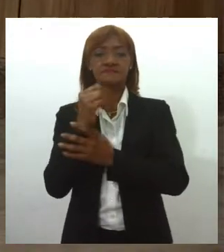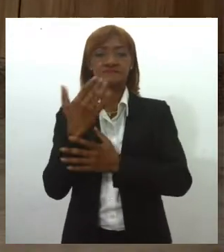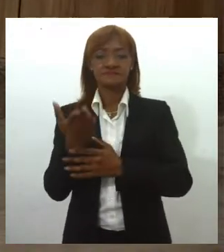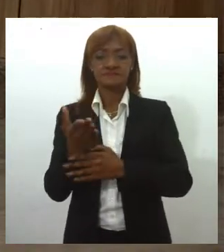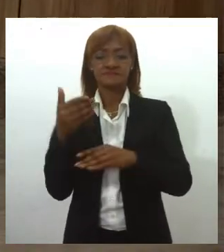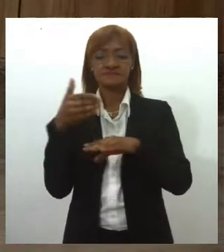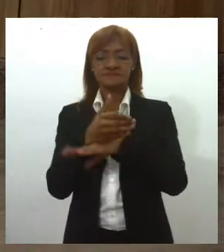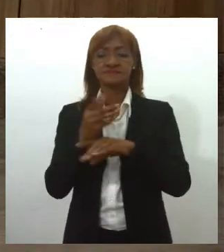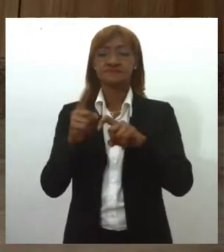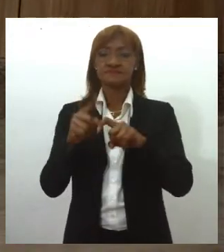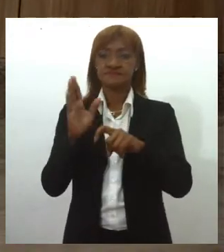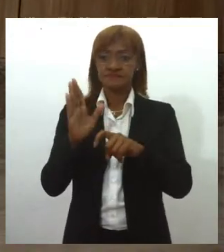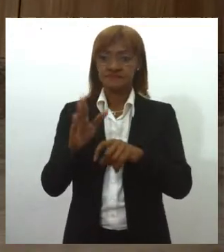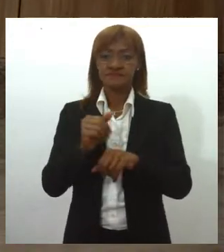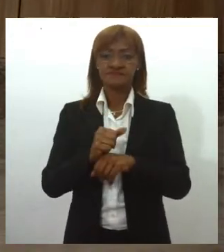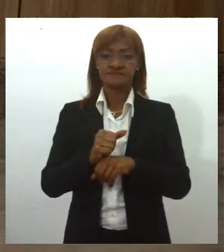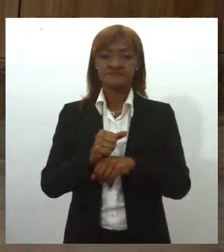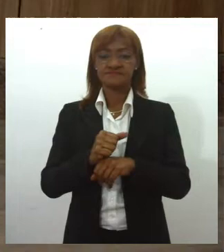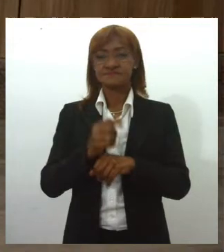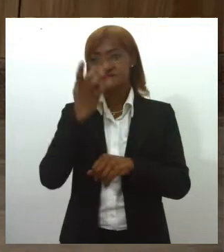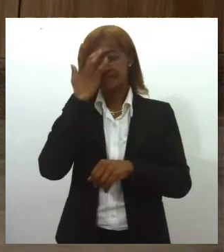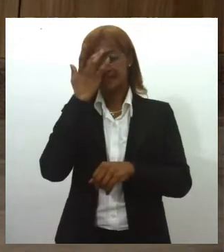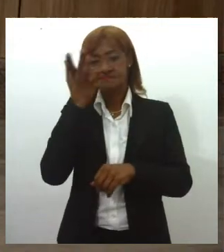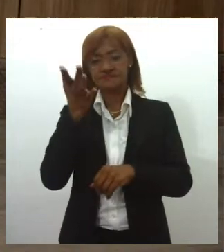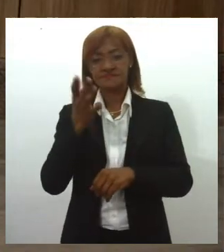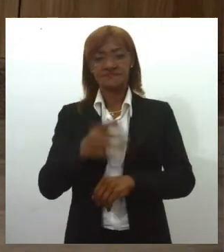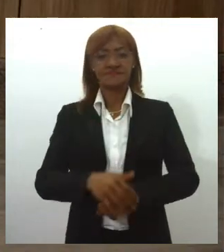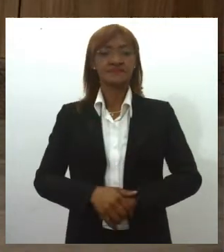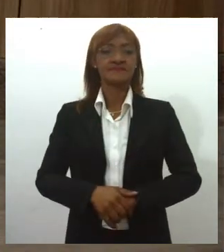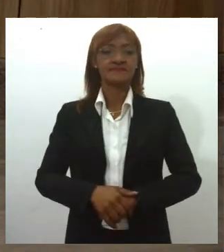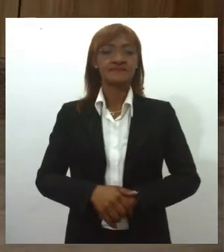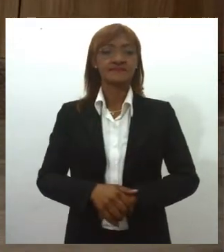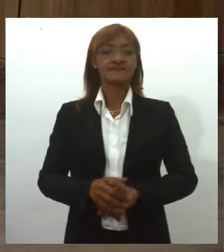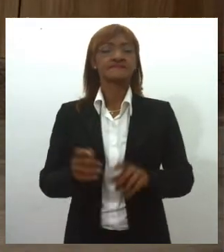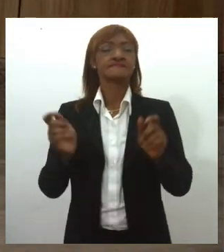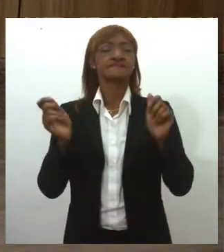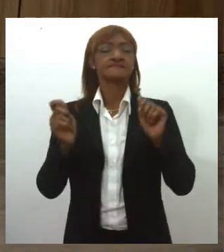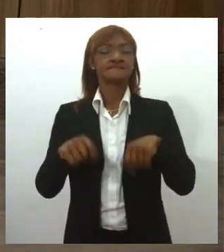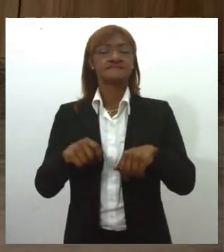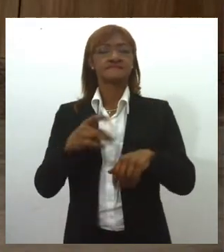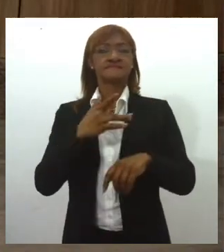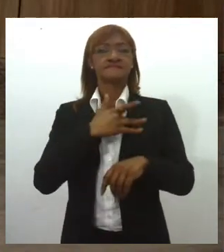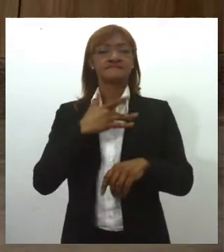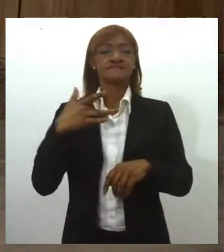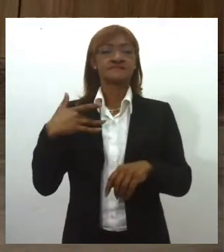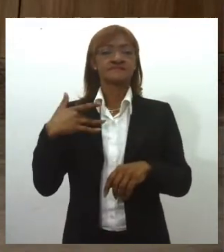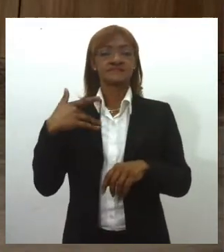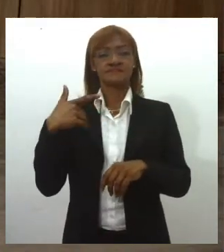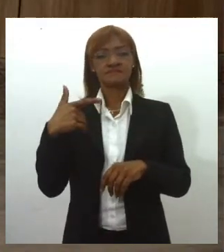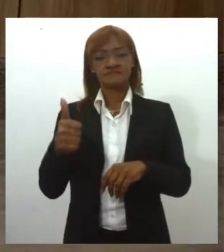consultório médico, que não é um bicho de sete cabeças, mas é necessário para que eles tenham a saúde, ou pelo